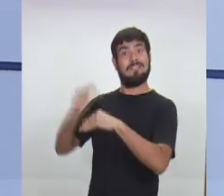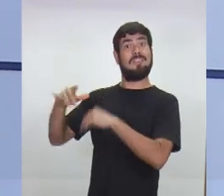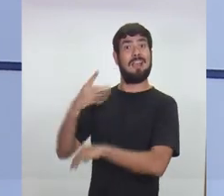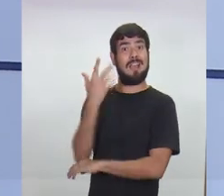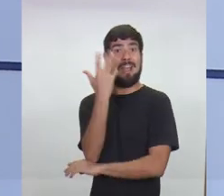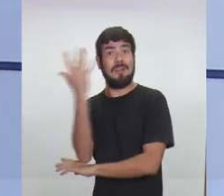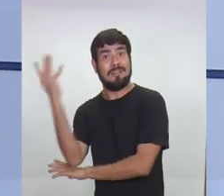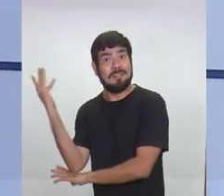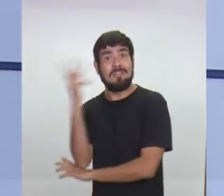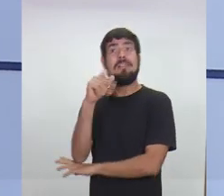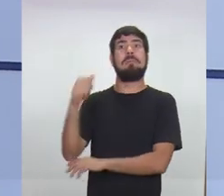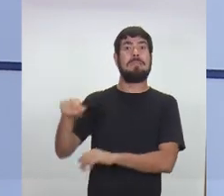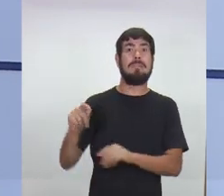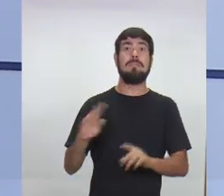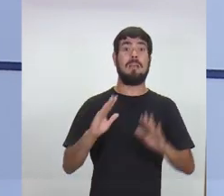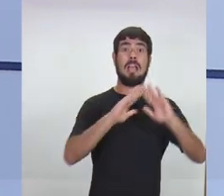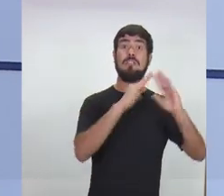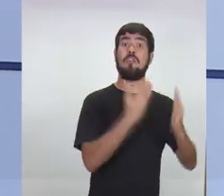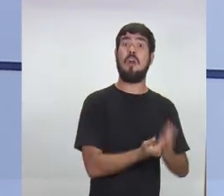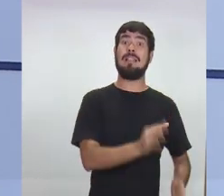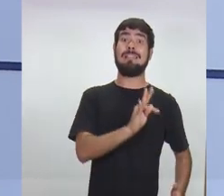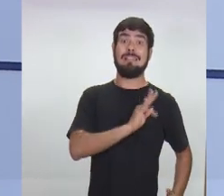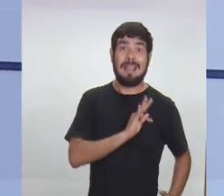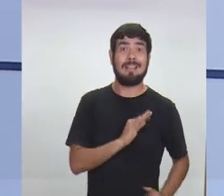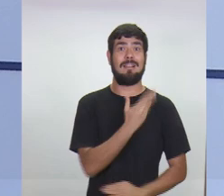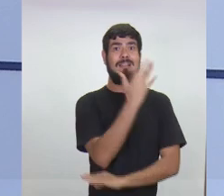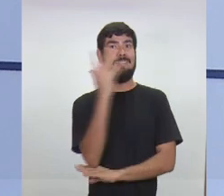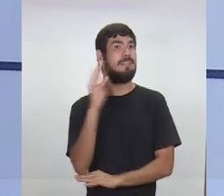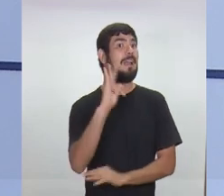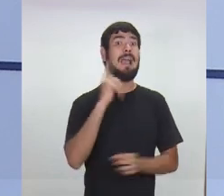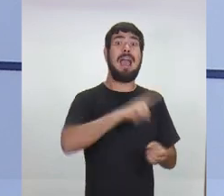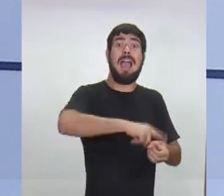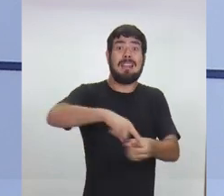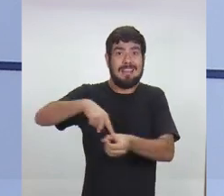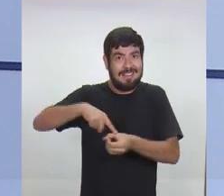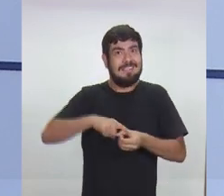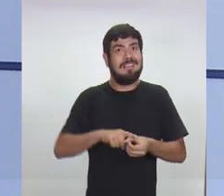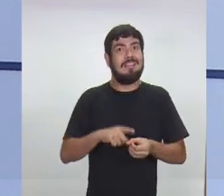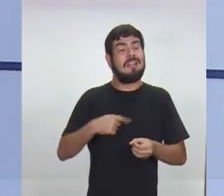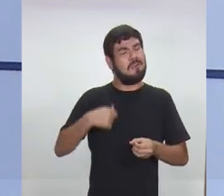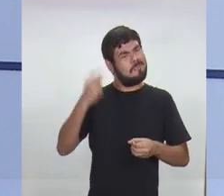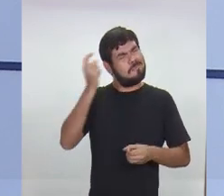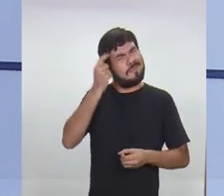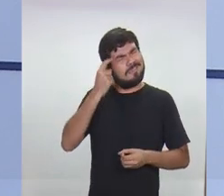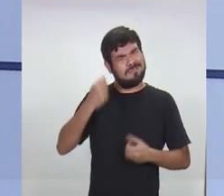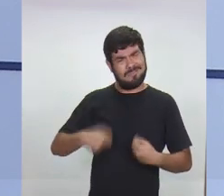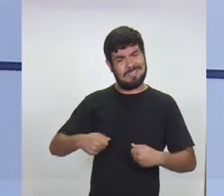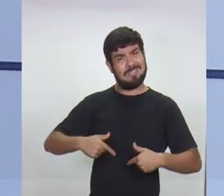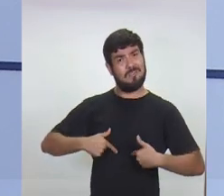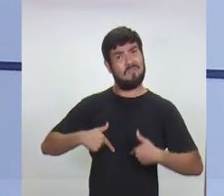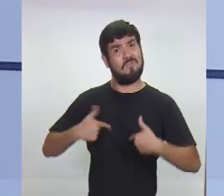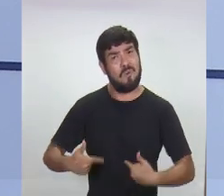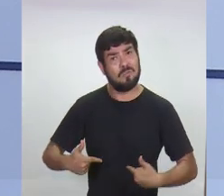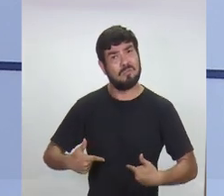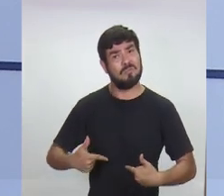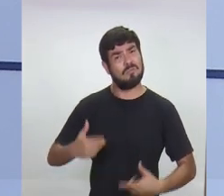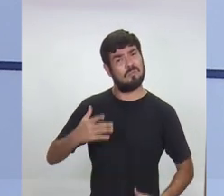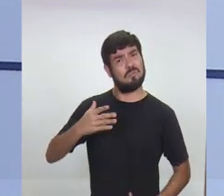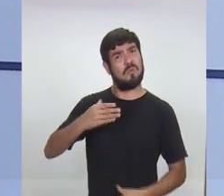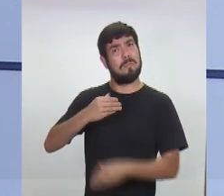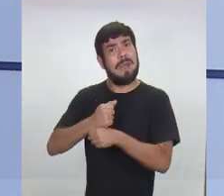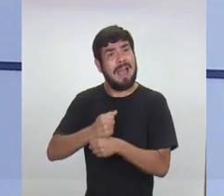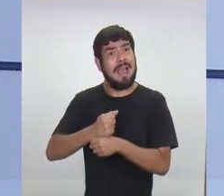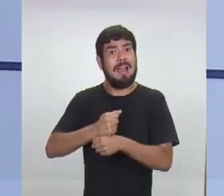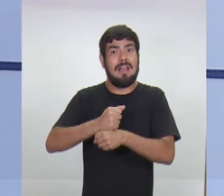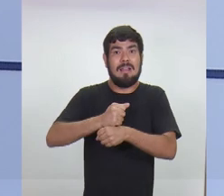garantir escola técnica em todos os municípios portanto eu penso que é preciso fazer um esforço grande somar estado